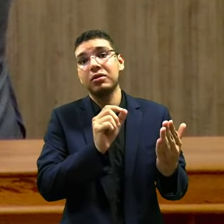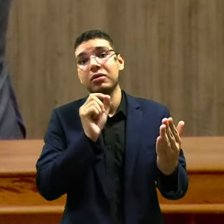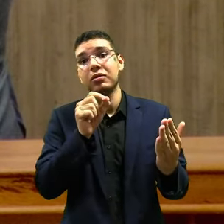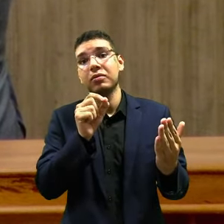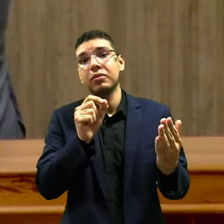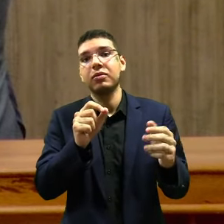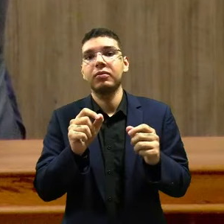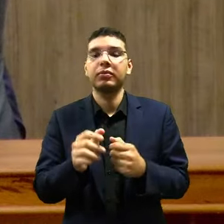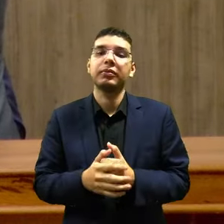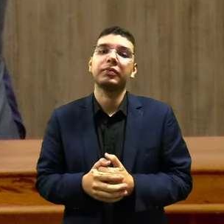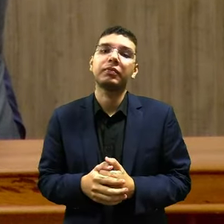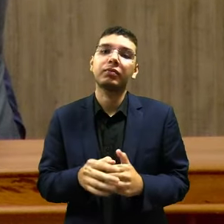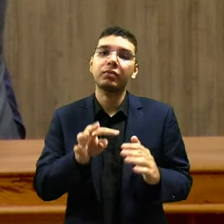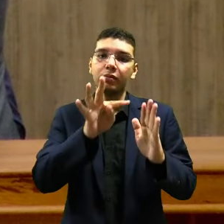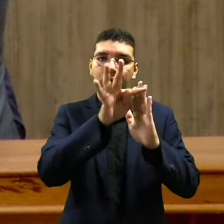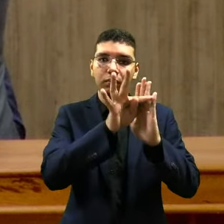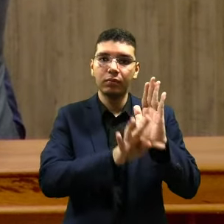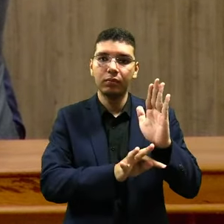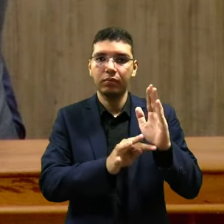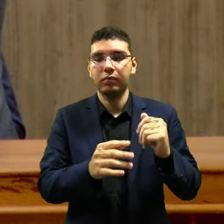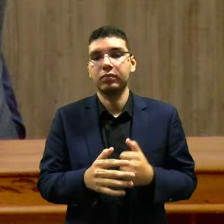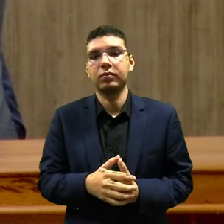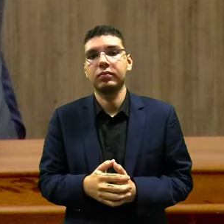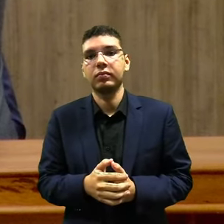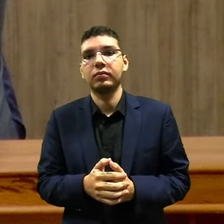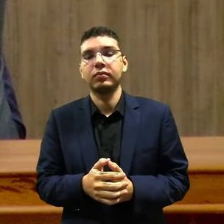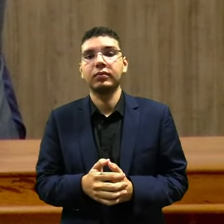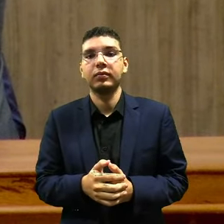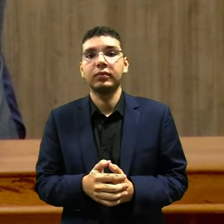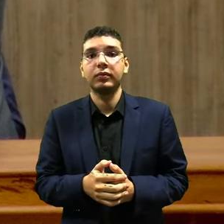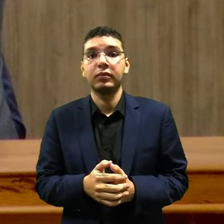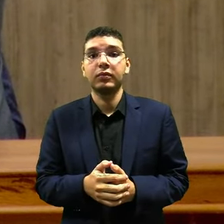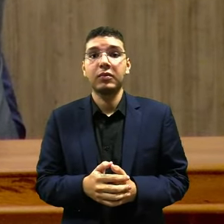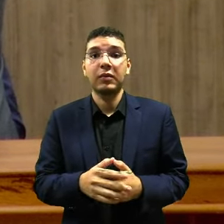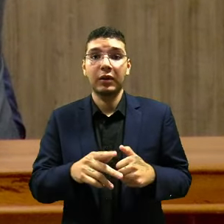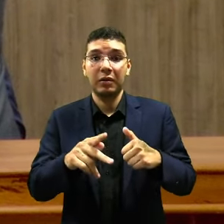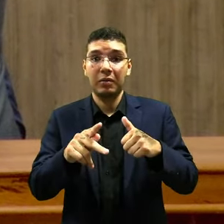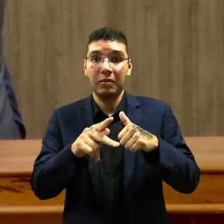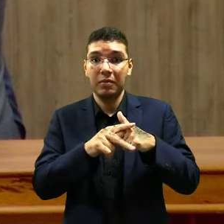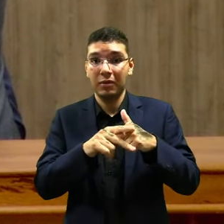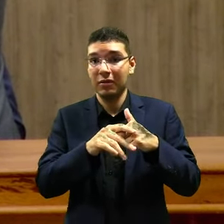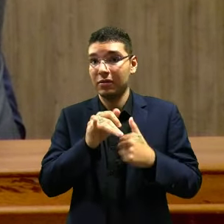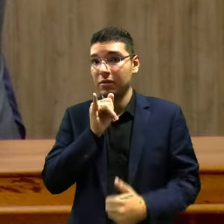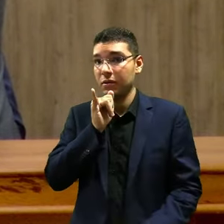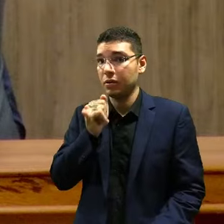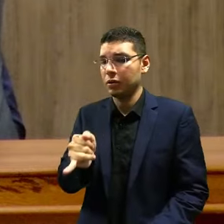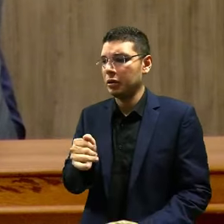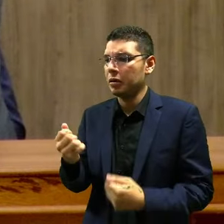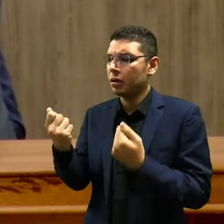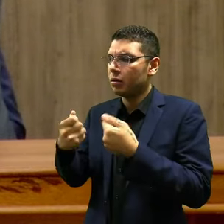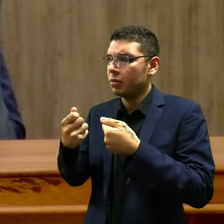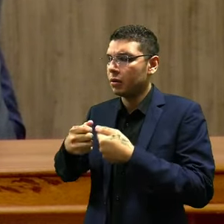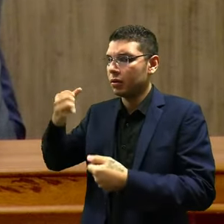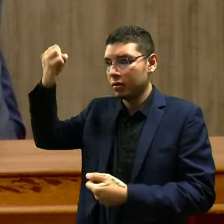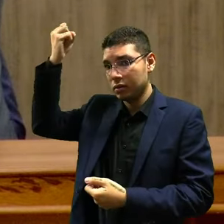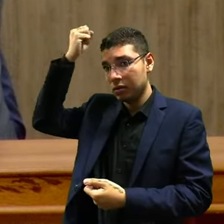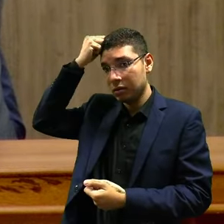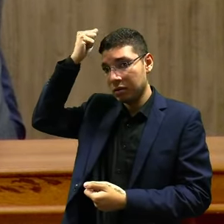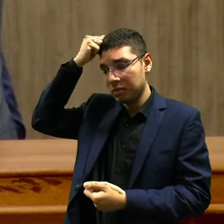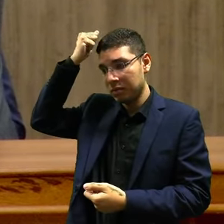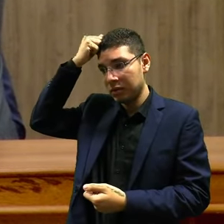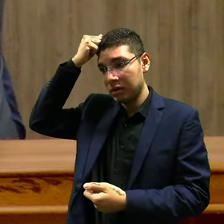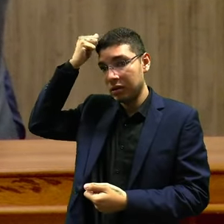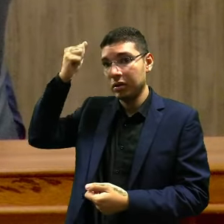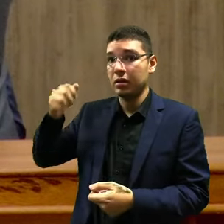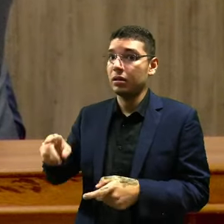Jorge Olha aí olha o Pedro dizendo arrepende-te desta tua iniquidade e ora a Deus para que